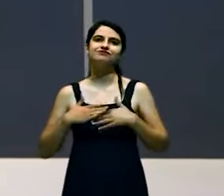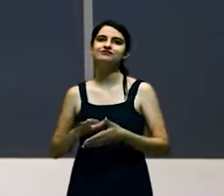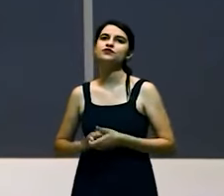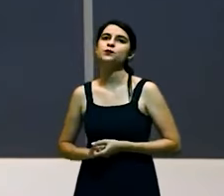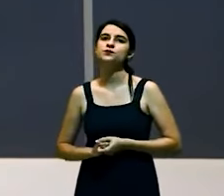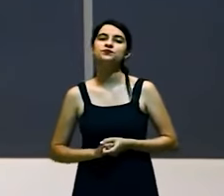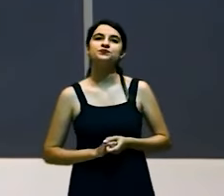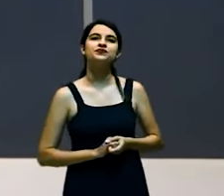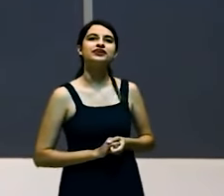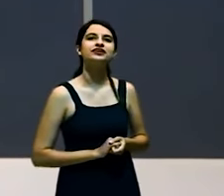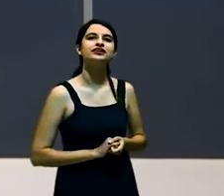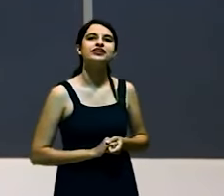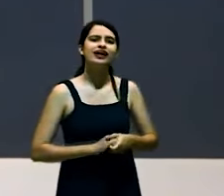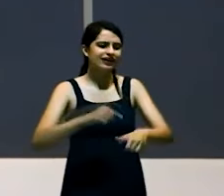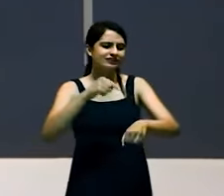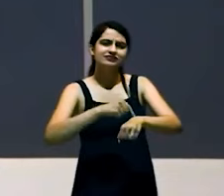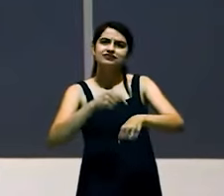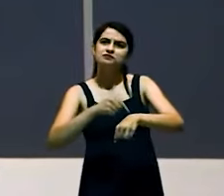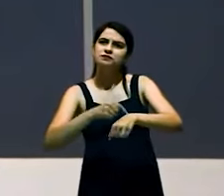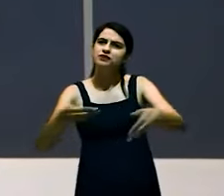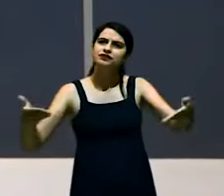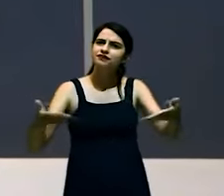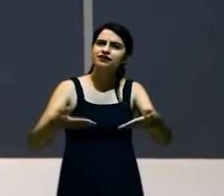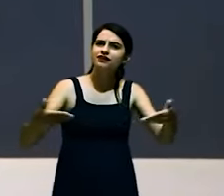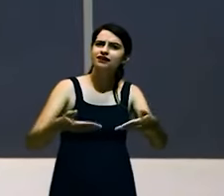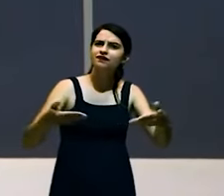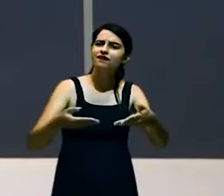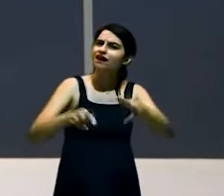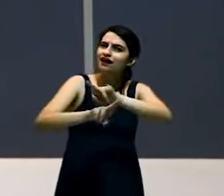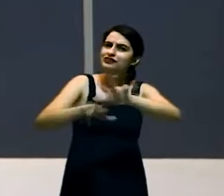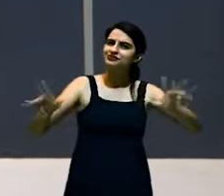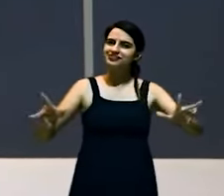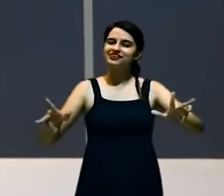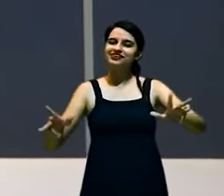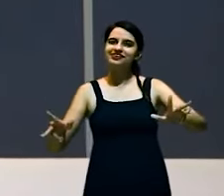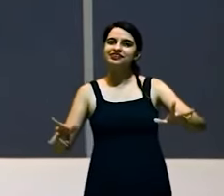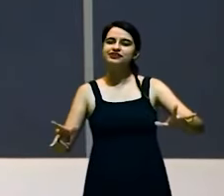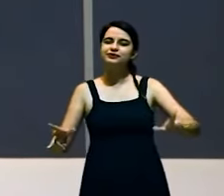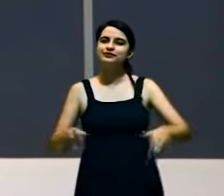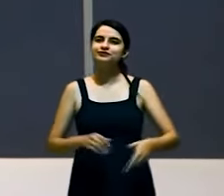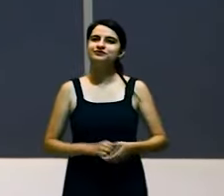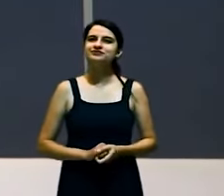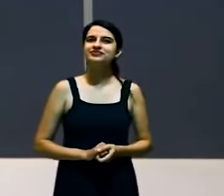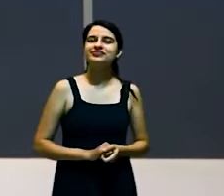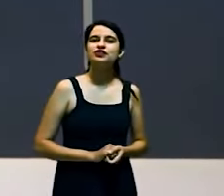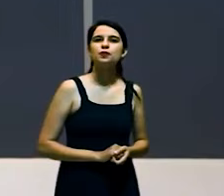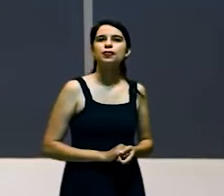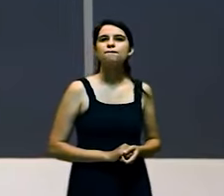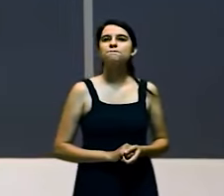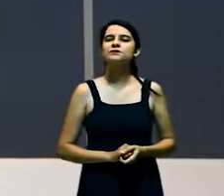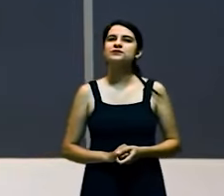O encontro e esse momento aqui é para outra coisa, é para outra coisa. Uma coisa